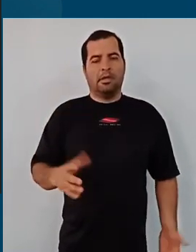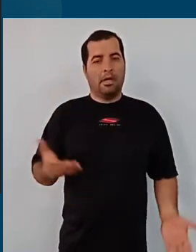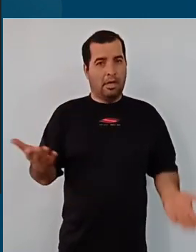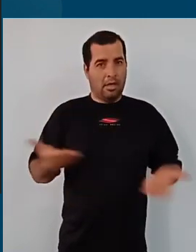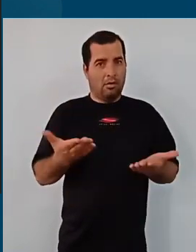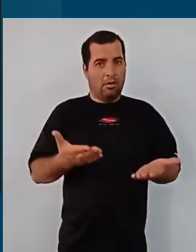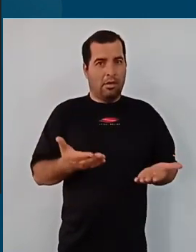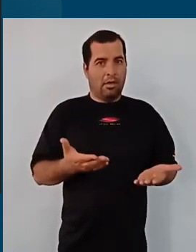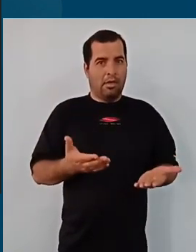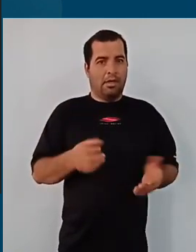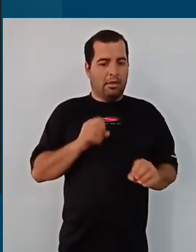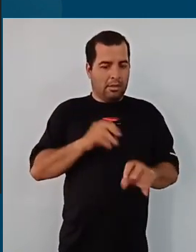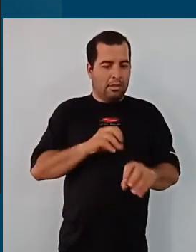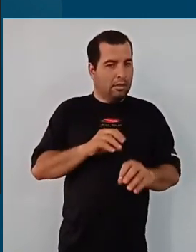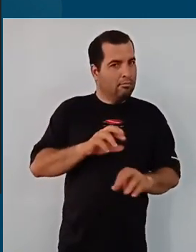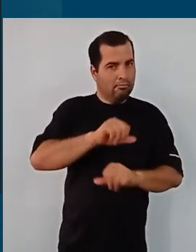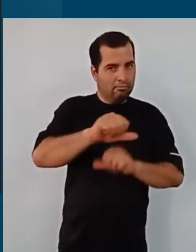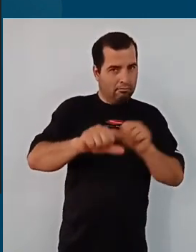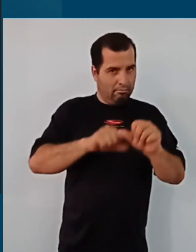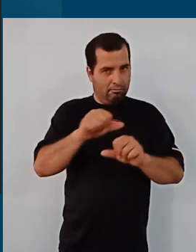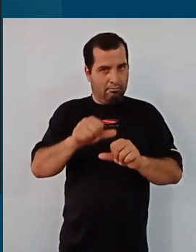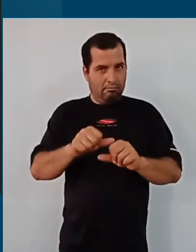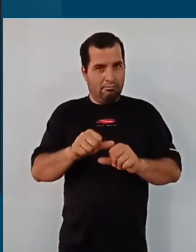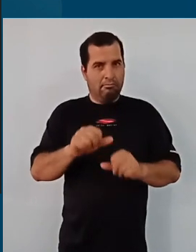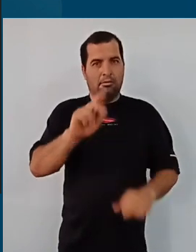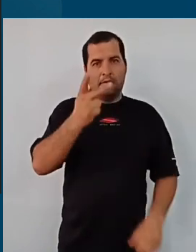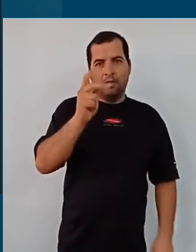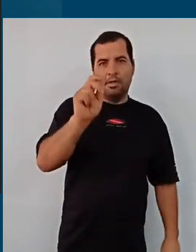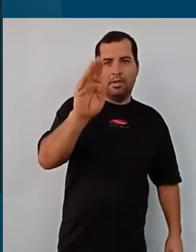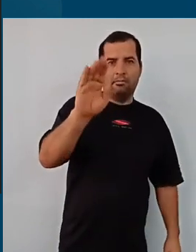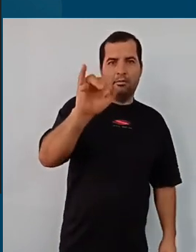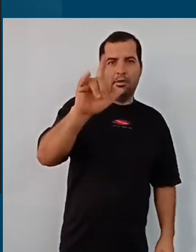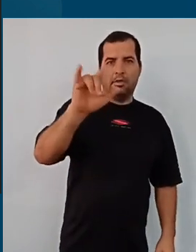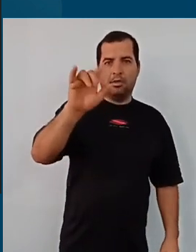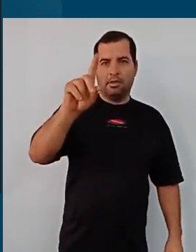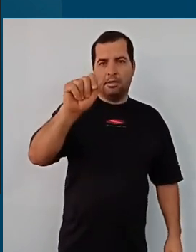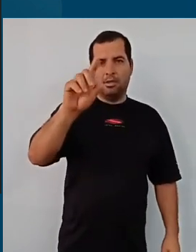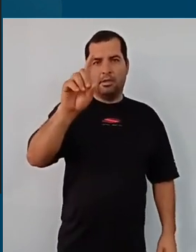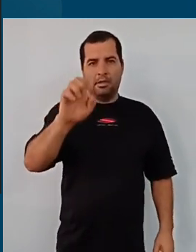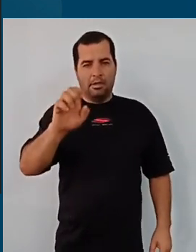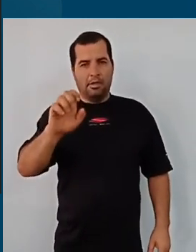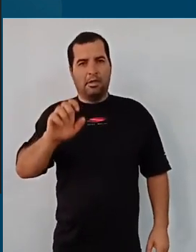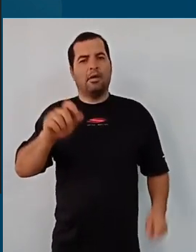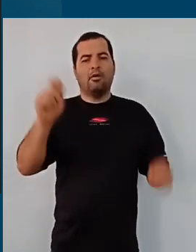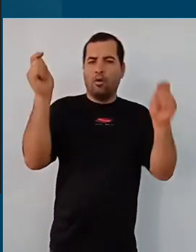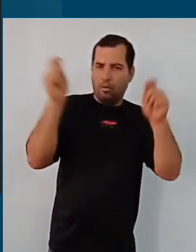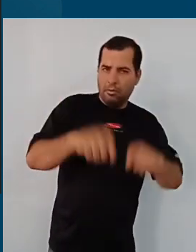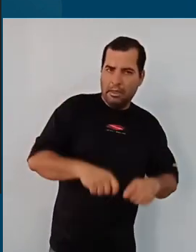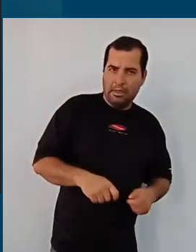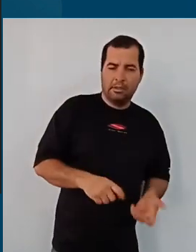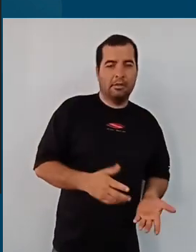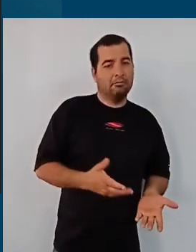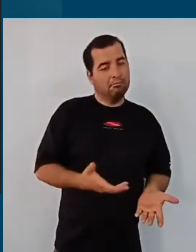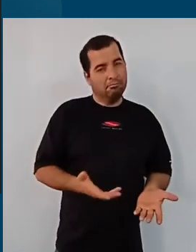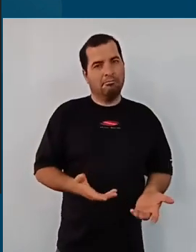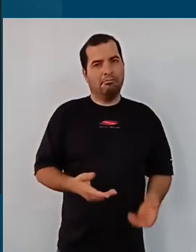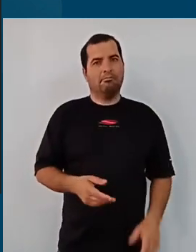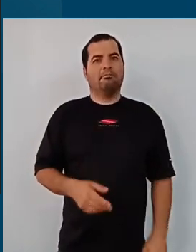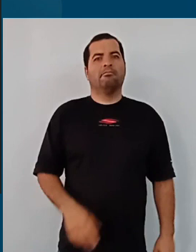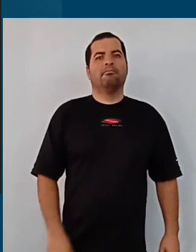por habilidades e competências. Mas os esquemas da cognição são menores ainda do que uma